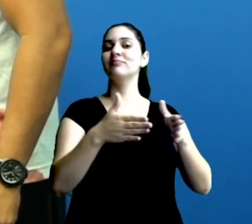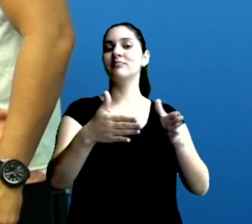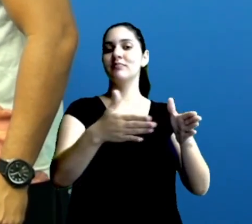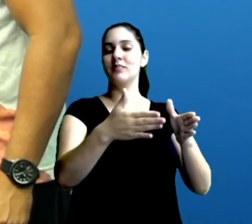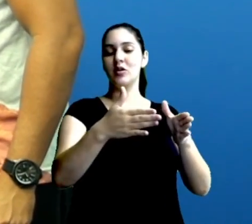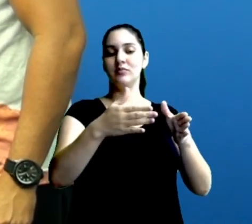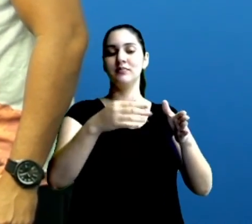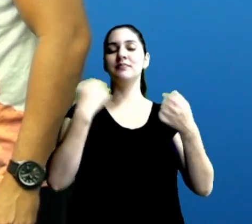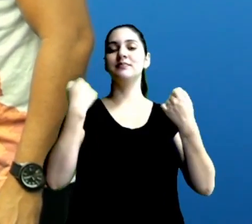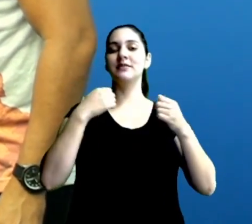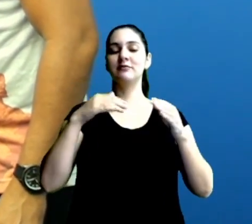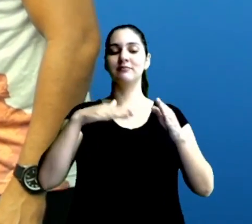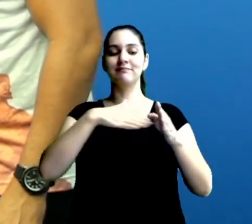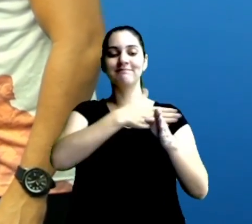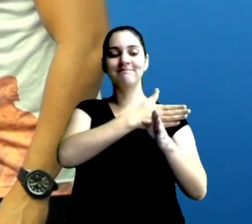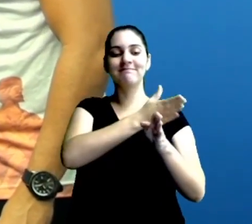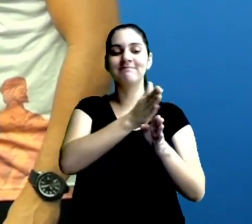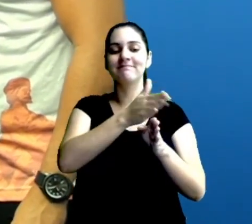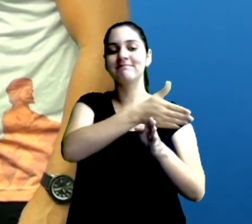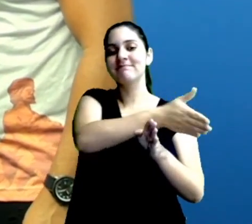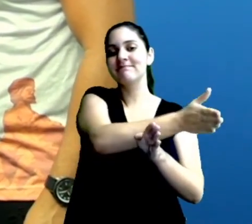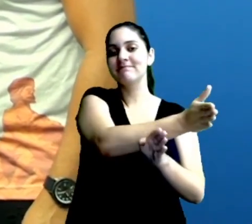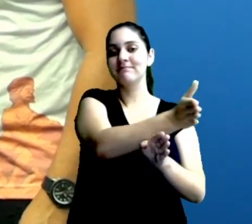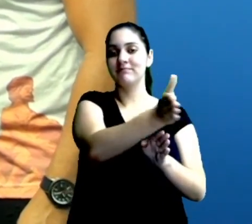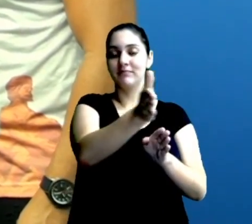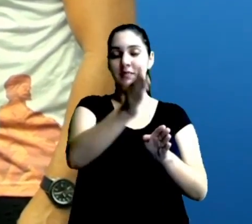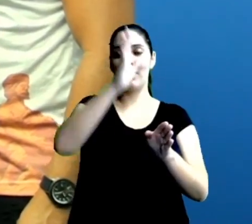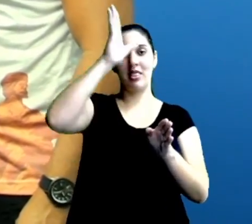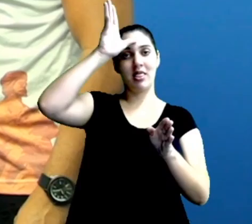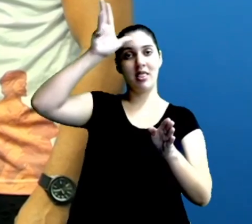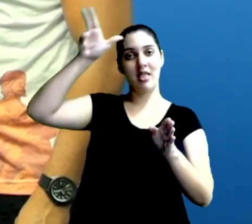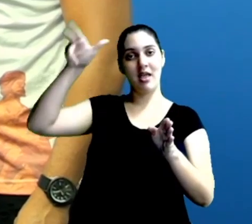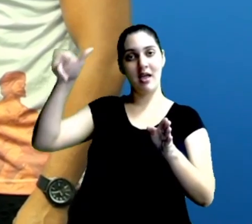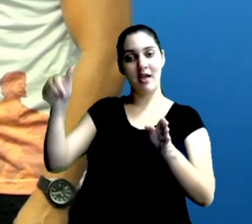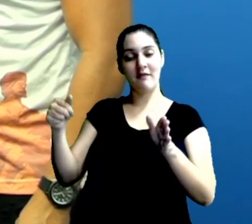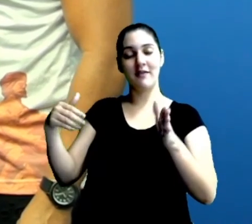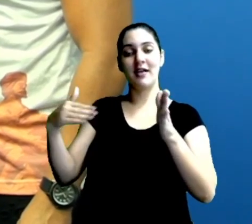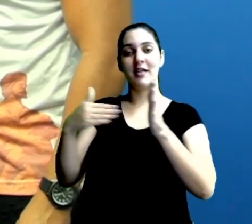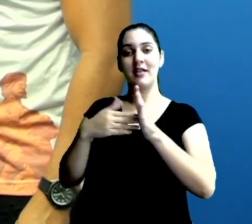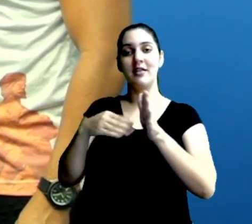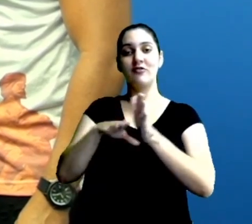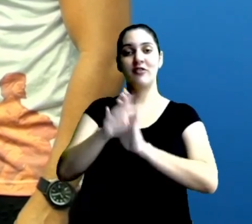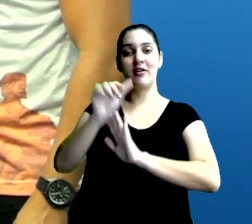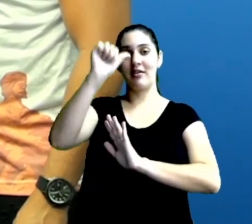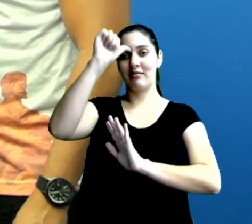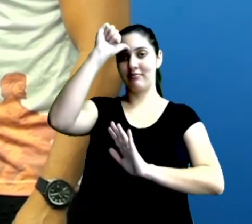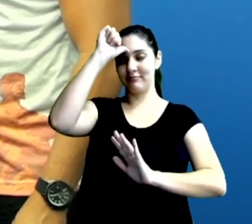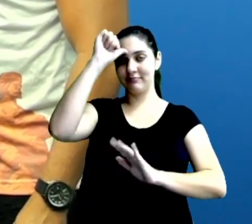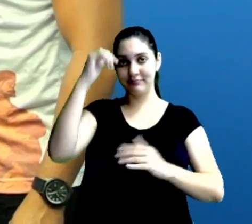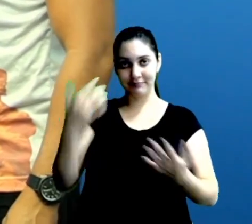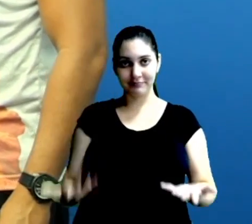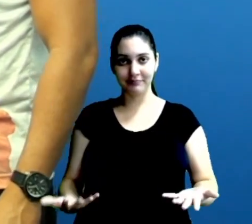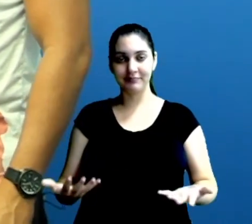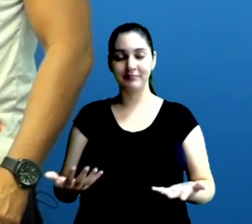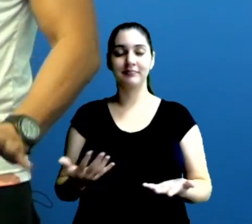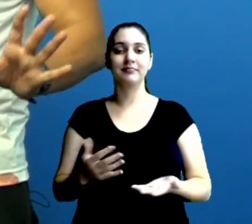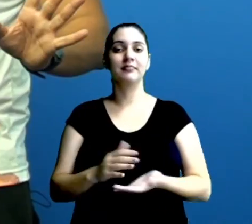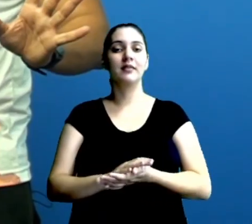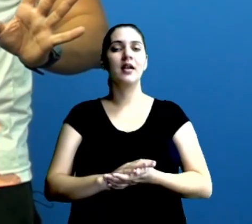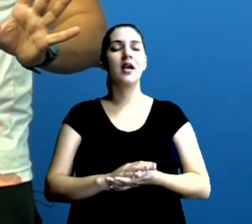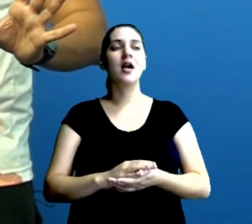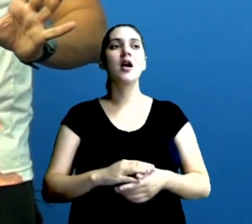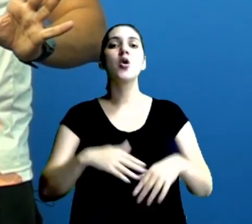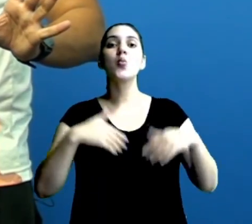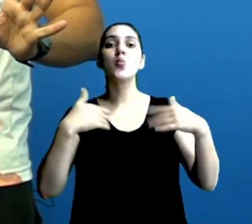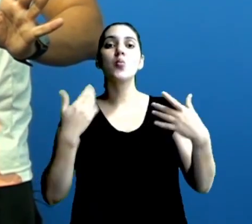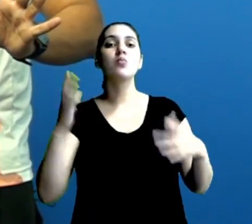cortar todo o território africano até chegar nas Índias. Então, a